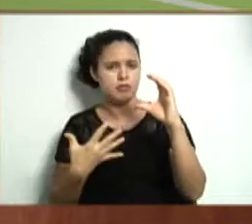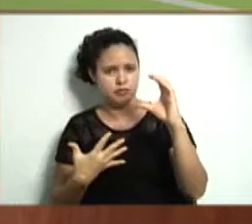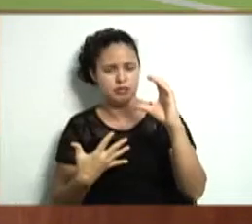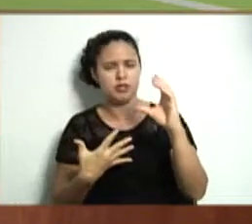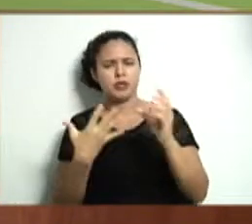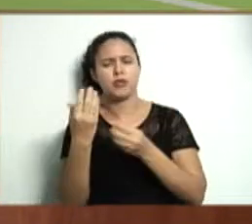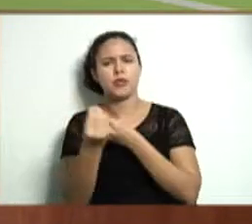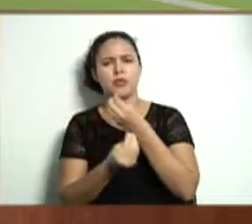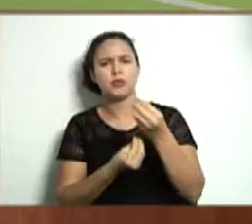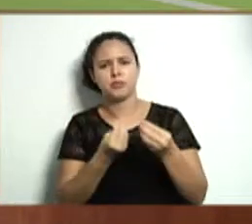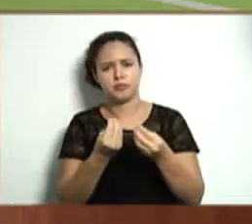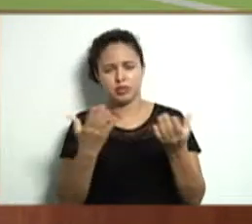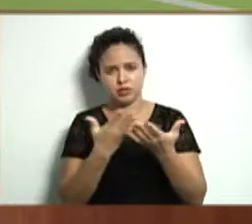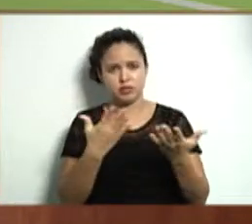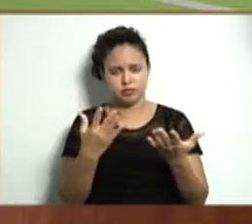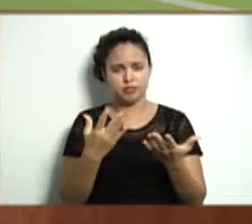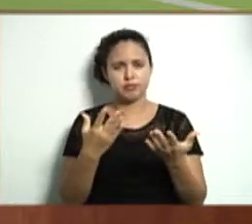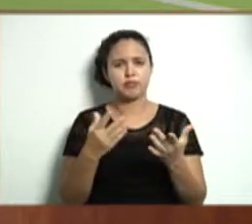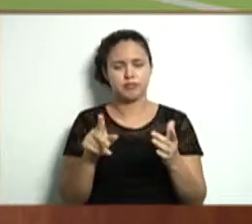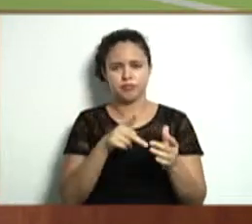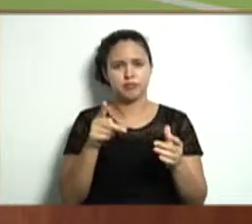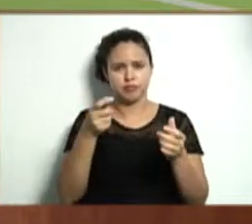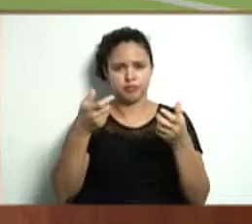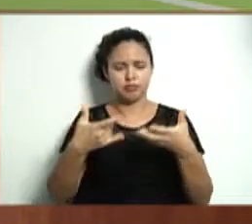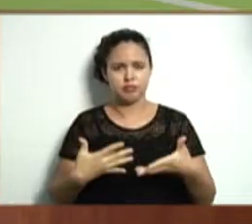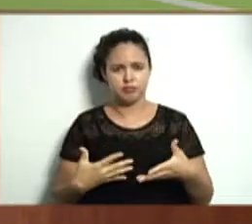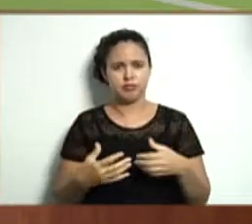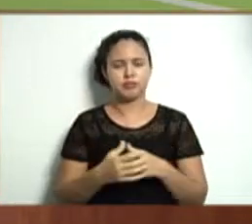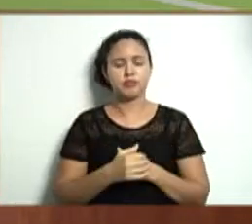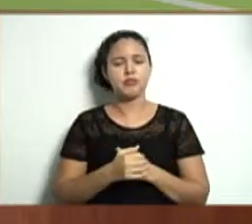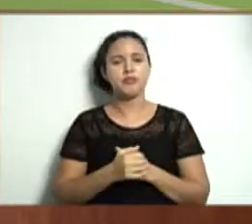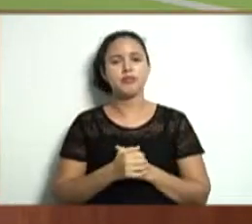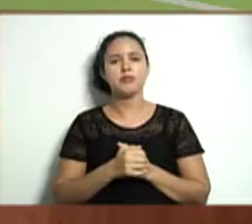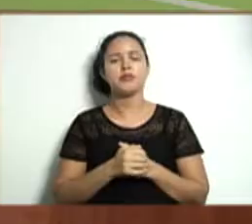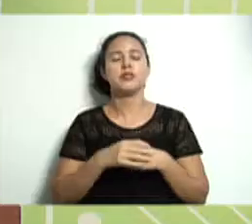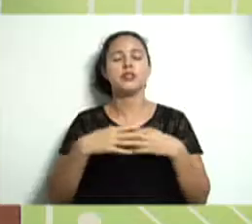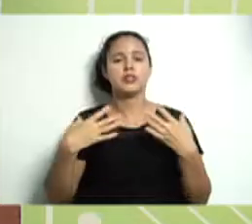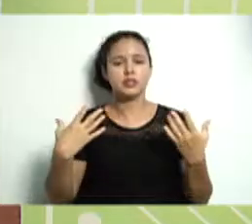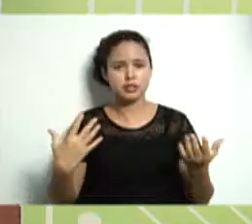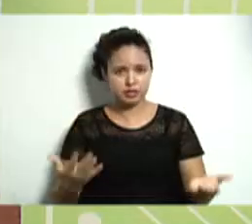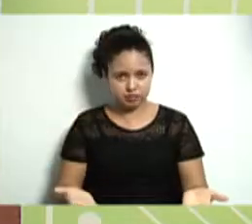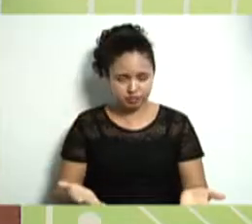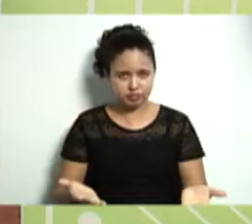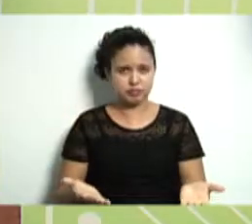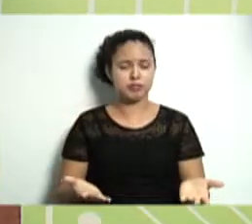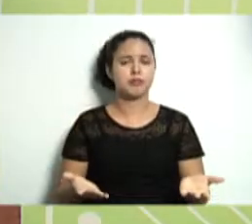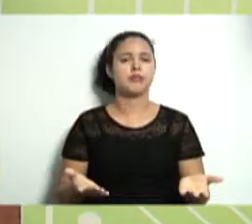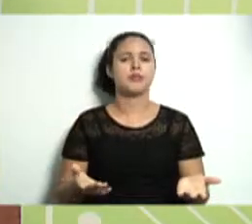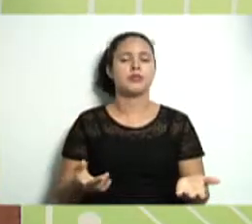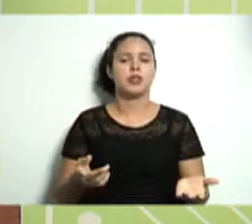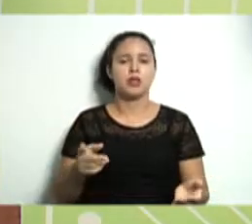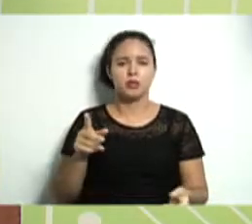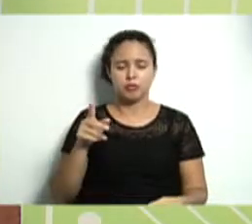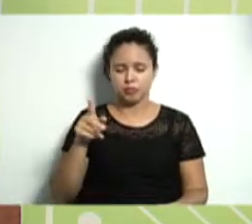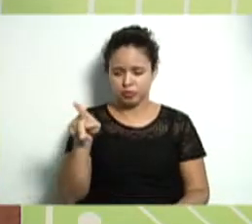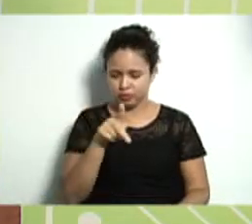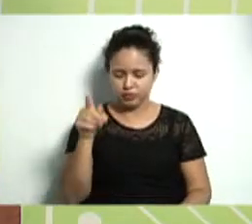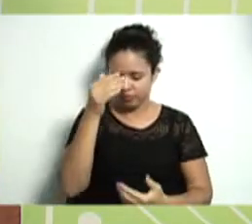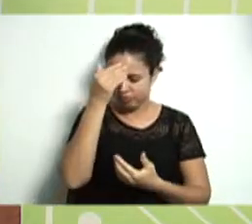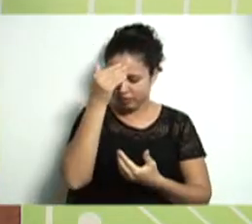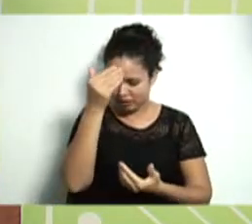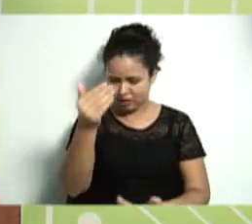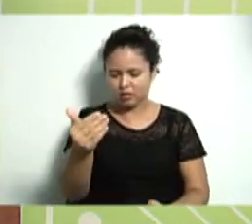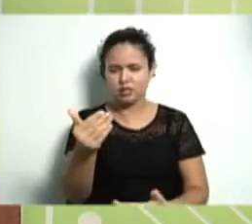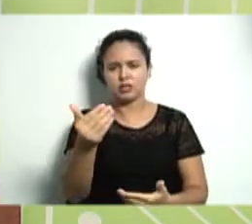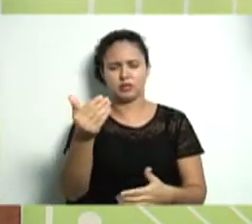cabeça. Professora, poderia responder isso aí para a gente? Obrigada, professor. Poderia responder sim, inclusive é uma excelente